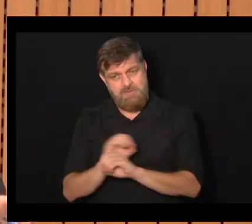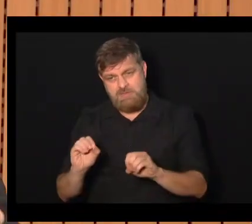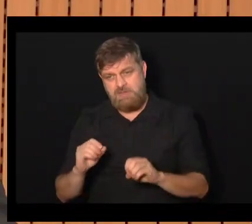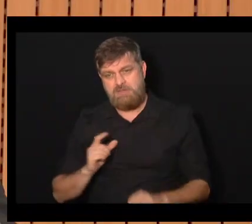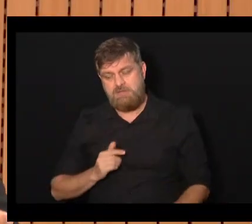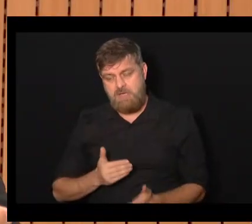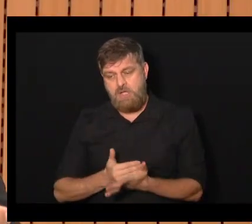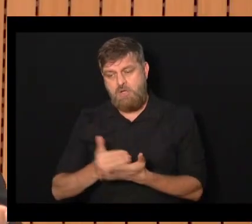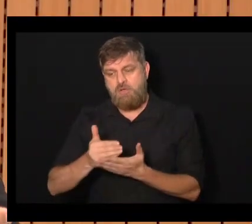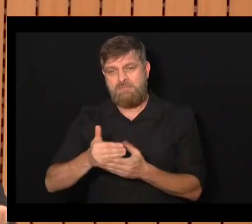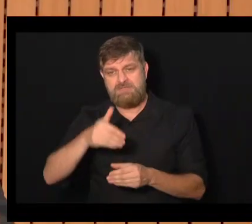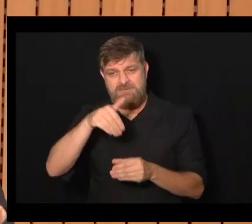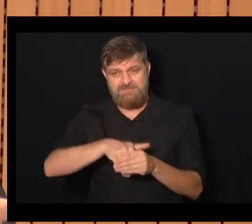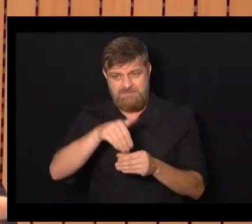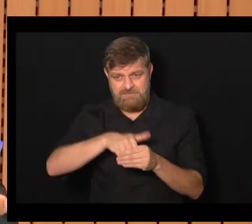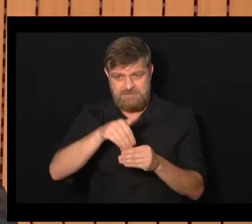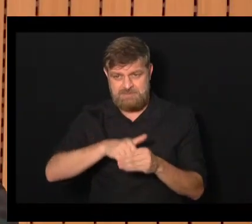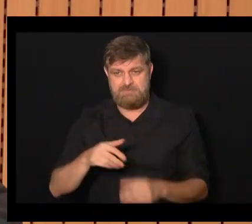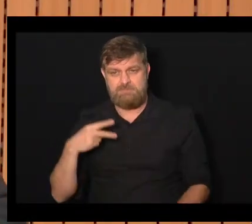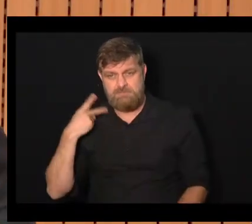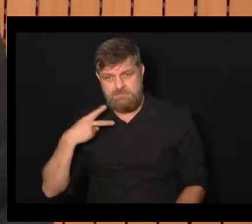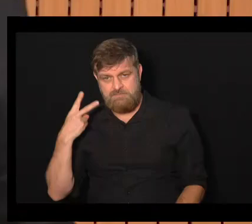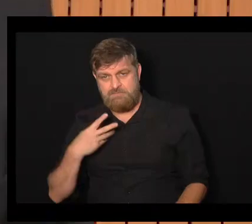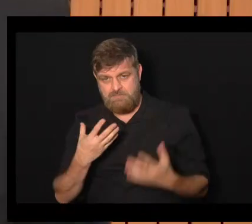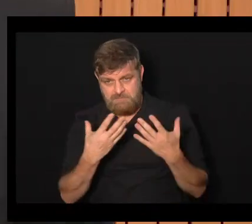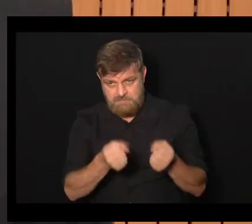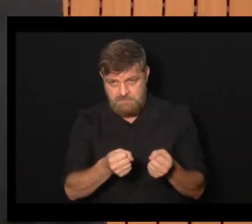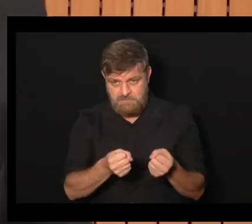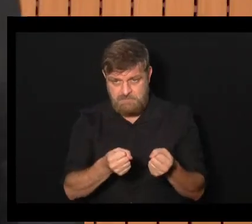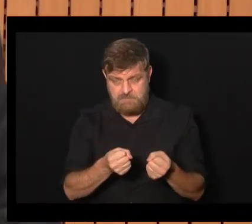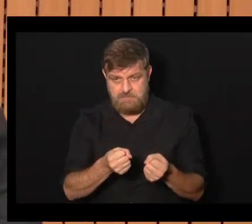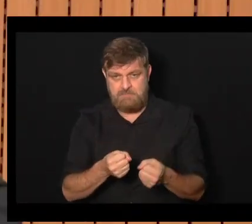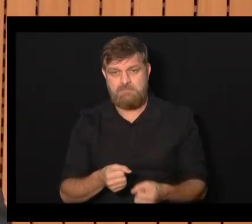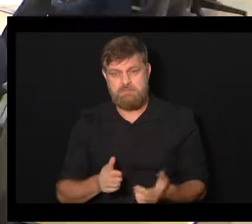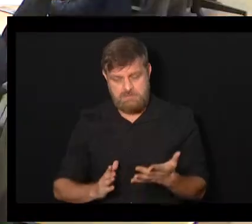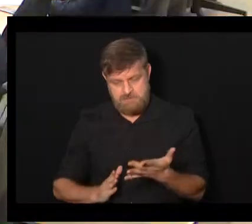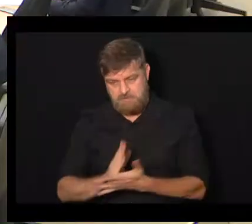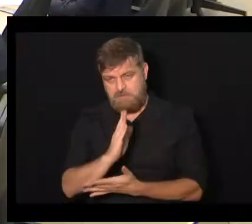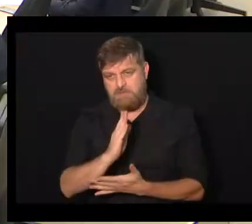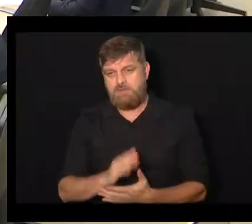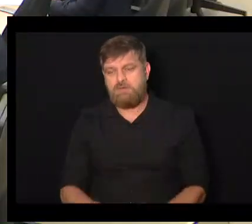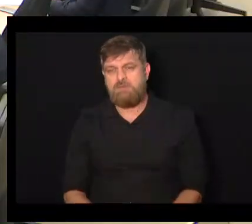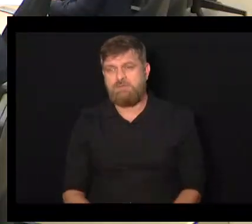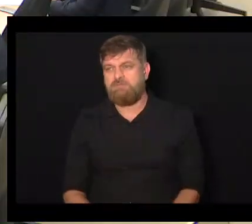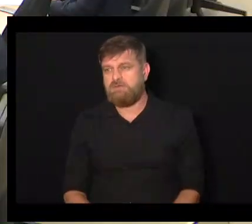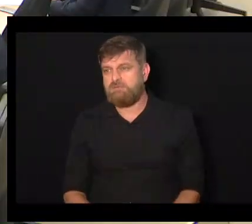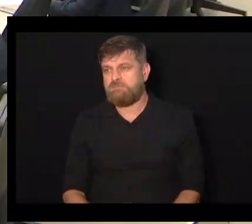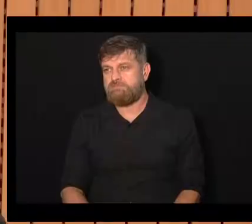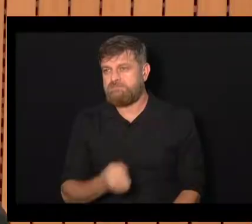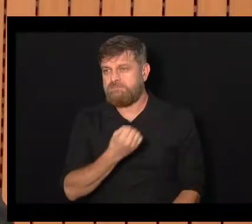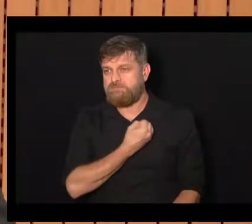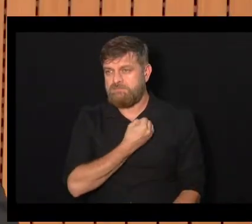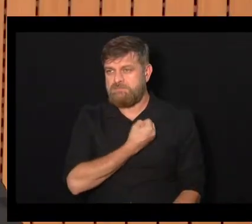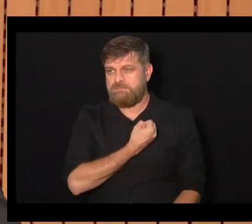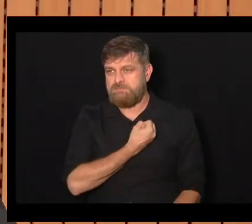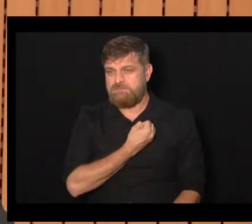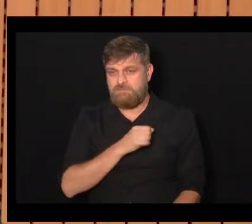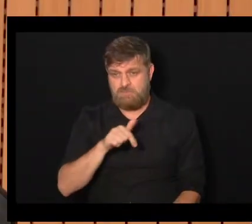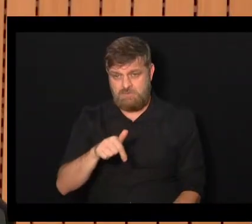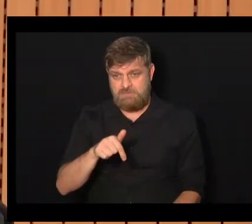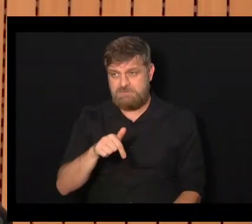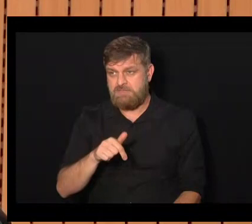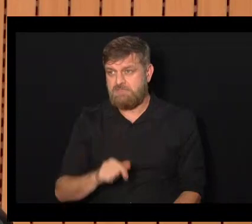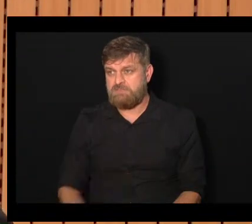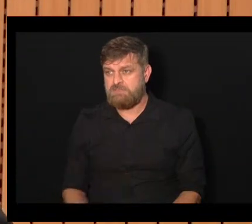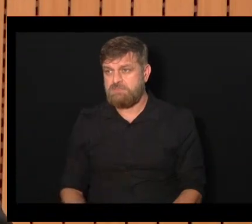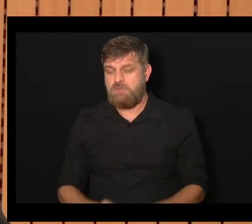inscritos a discutir, o projeto vai à votação. Vereadores favoráveis, permaneçam como estão. Aprovado. Item 7,